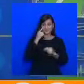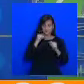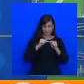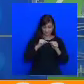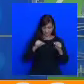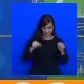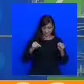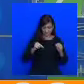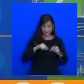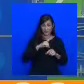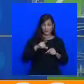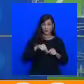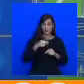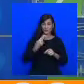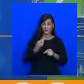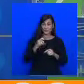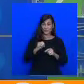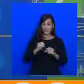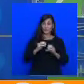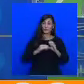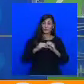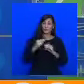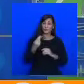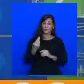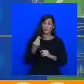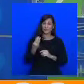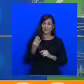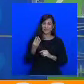conferir os 20 números sorteados no concurso